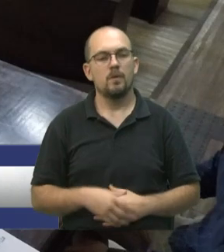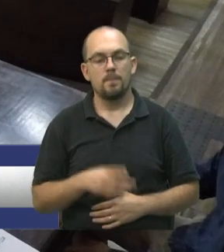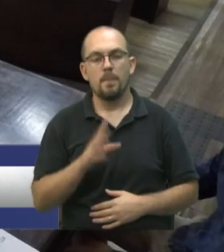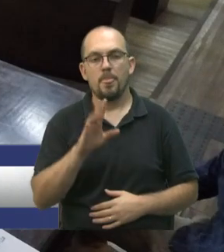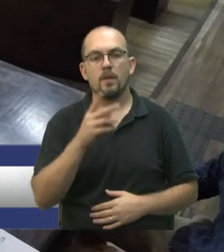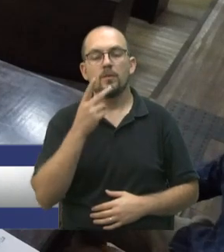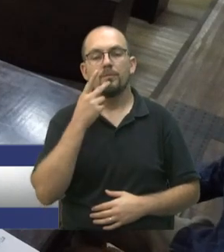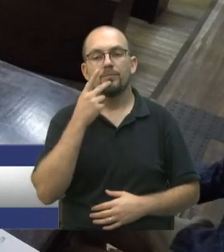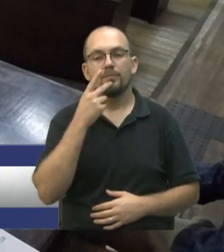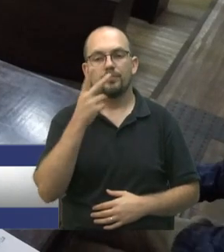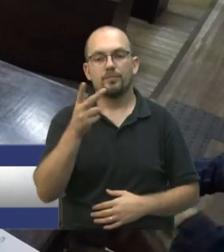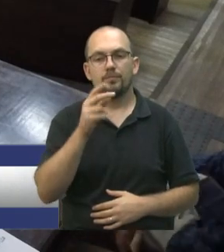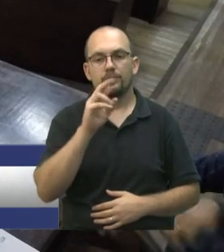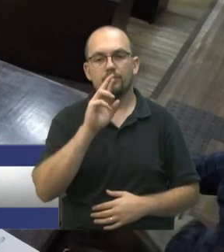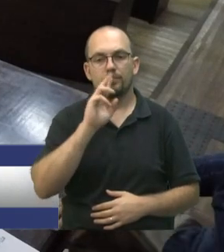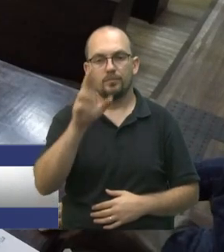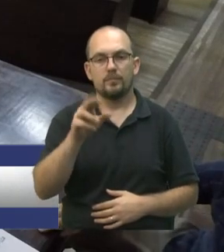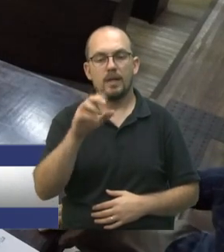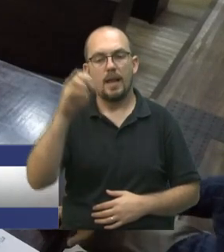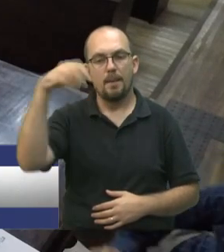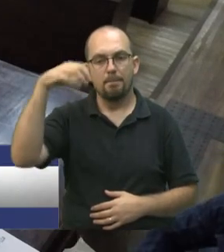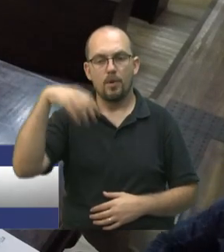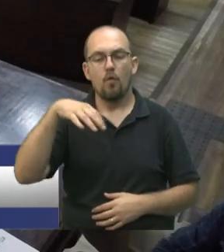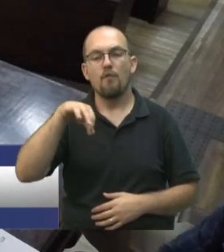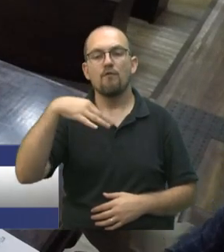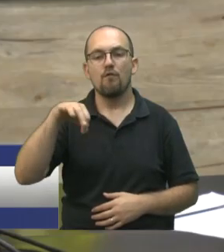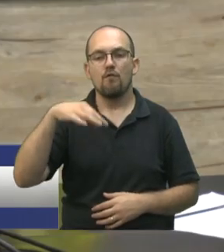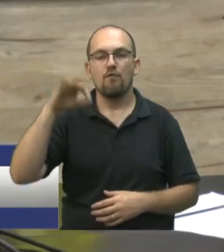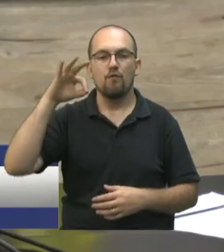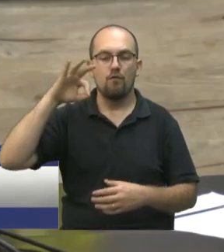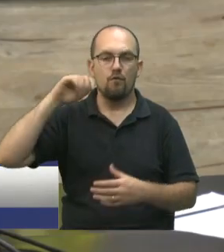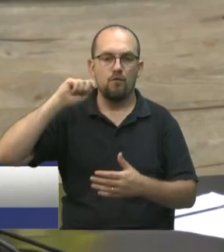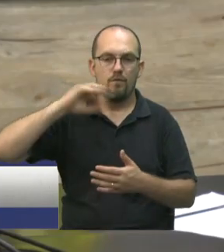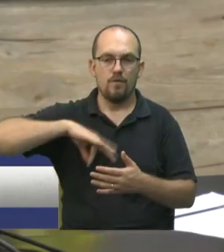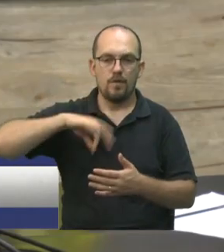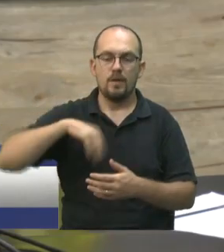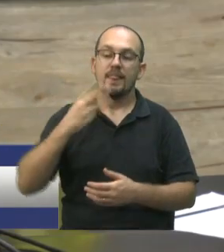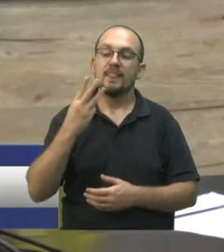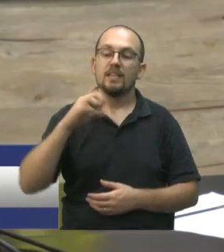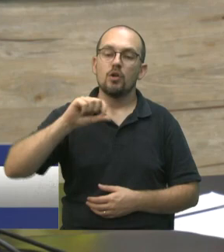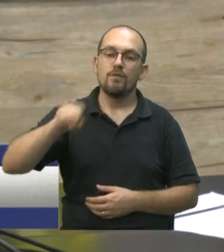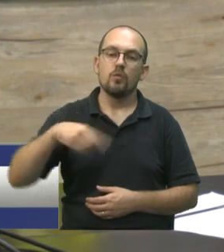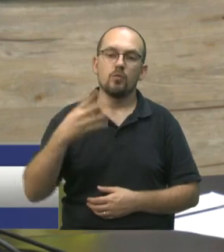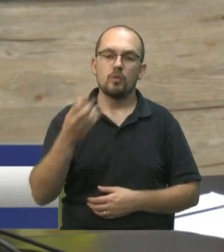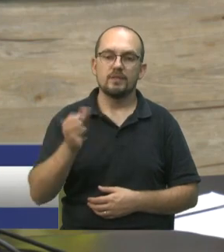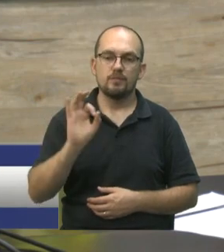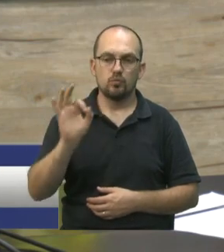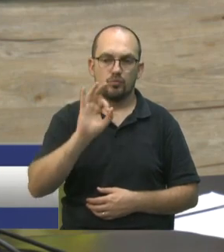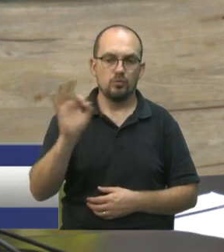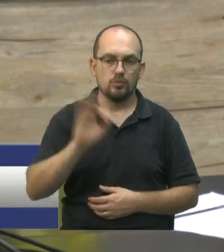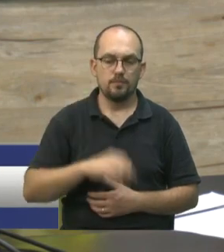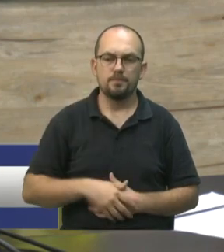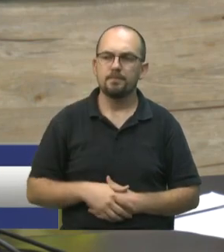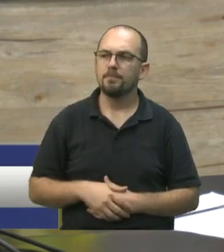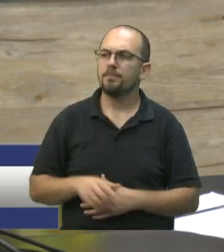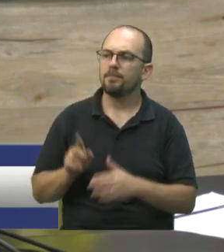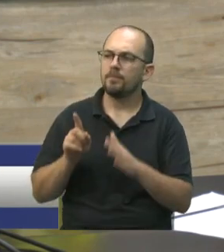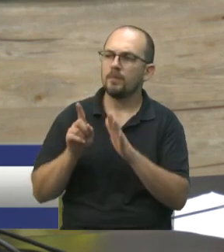Lampião, a folha corresponde a um total de 39,46%. 39? Isso. E a Câmara chegou